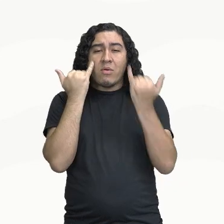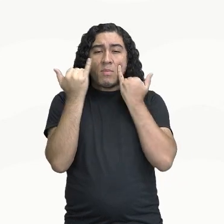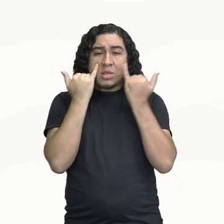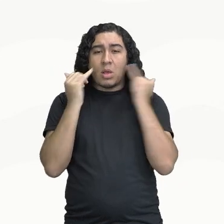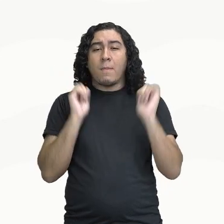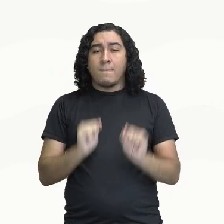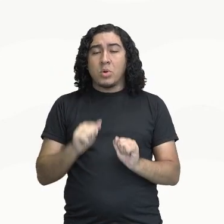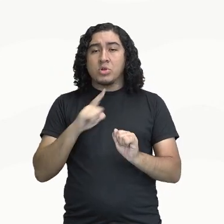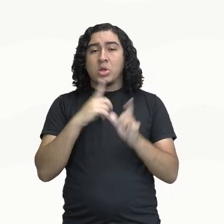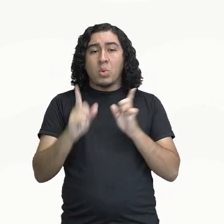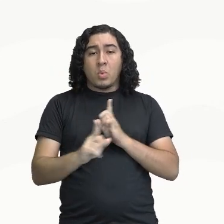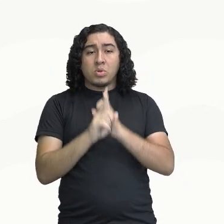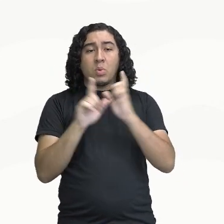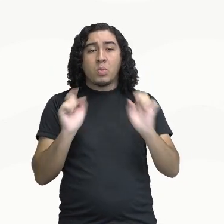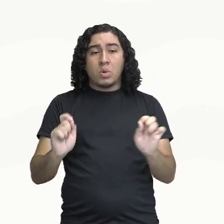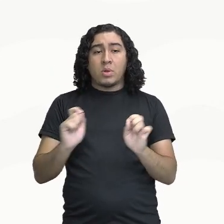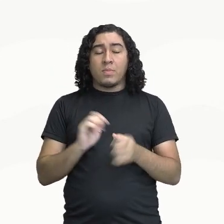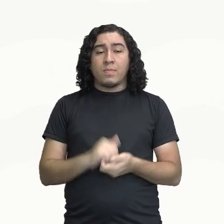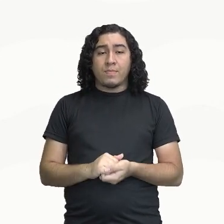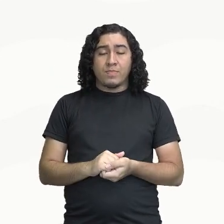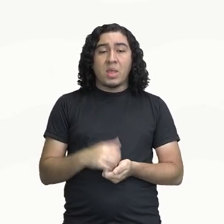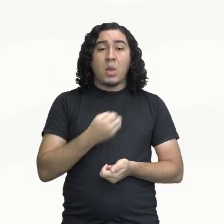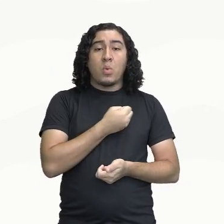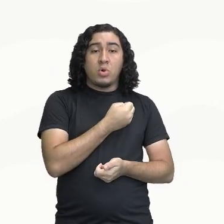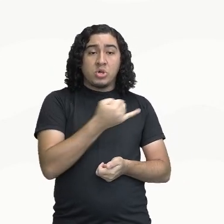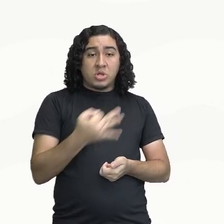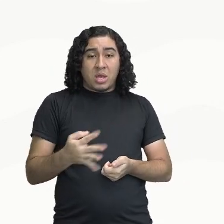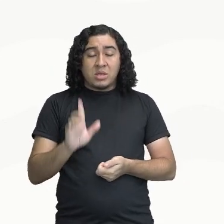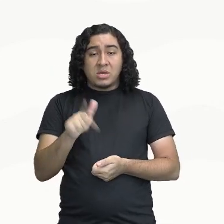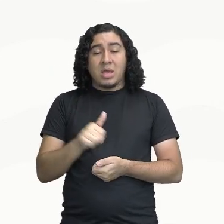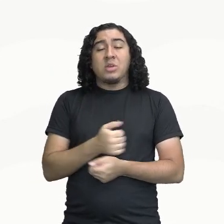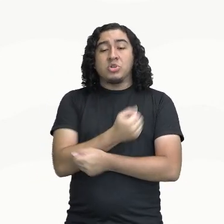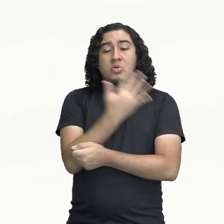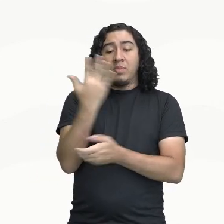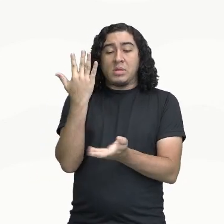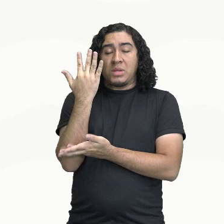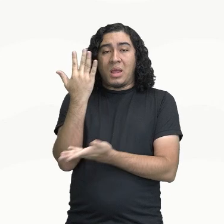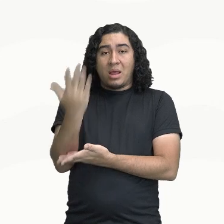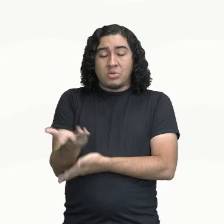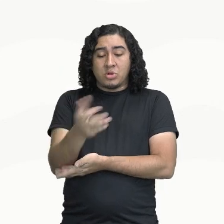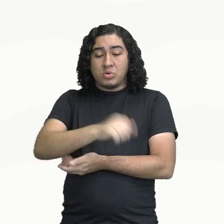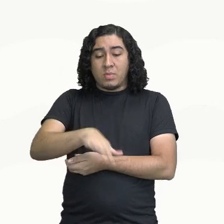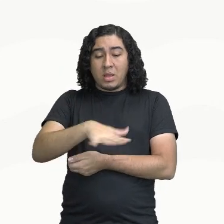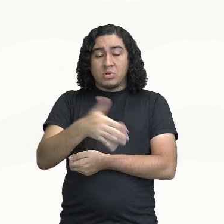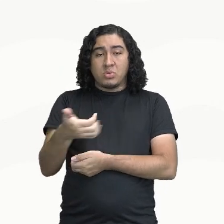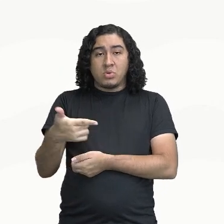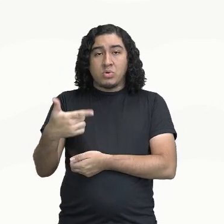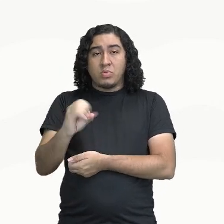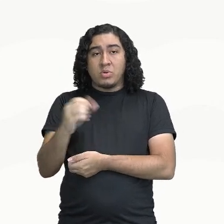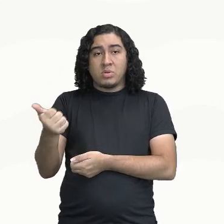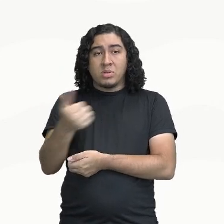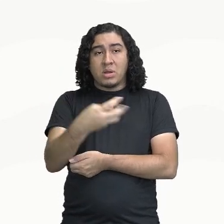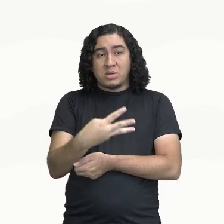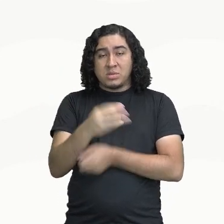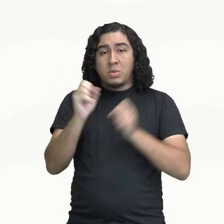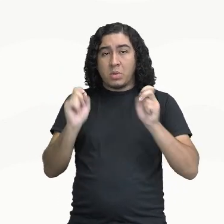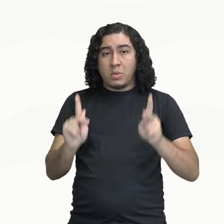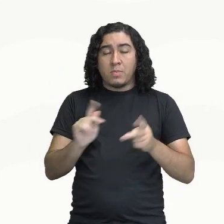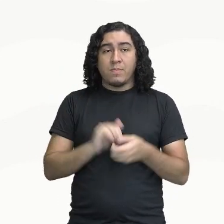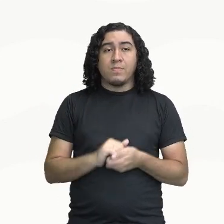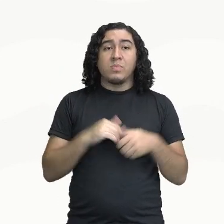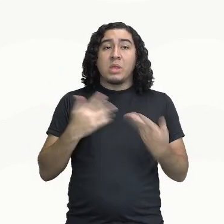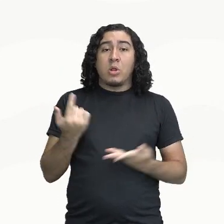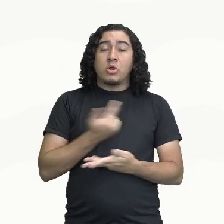eu posso encontrar então o valor, né, que foi desmatado a área em 2013, certo? Então, nós